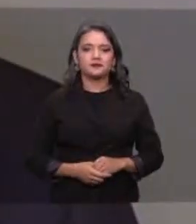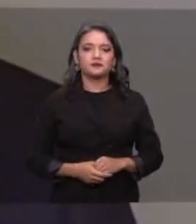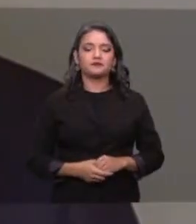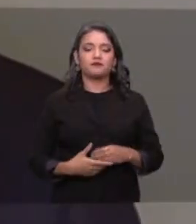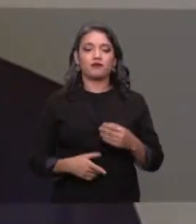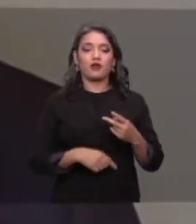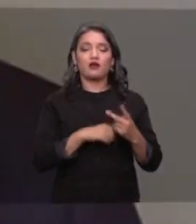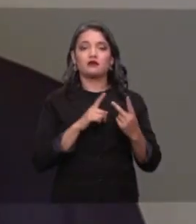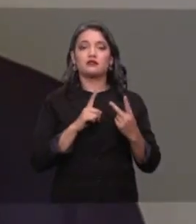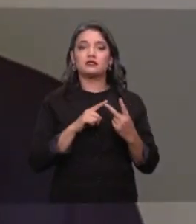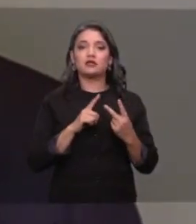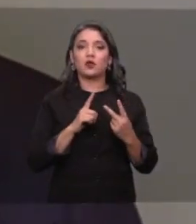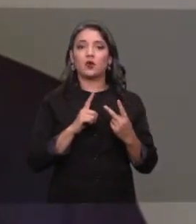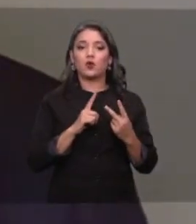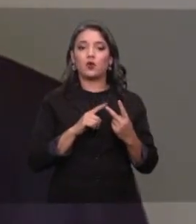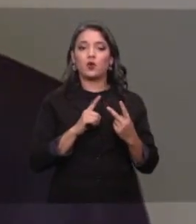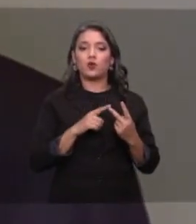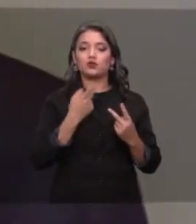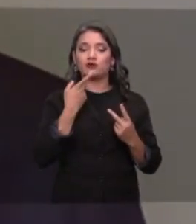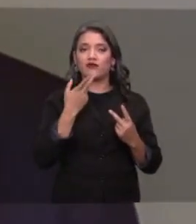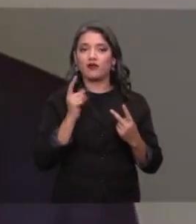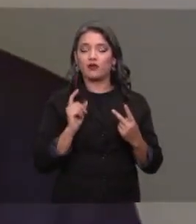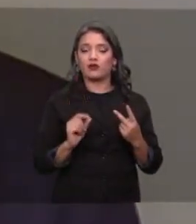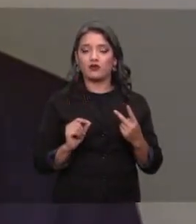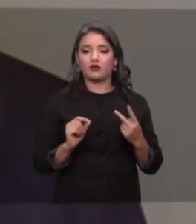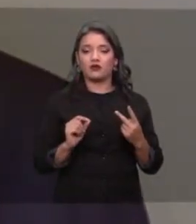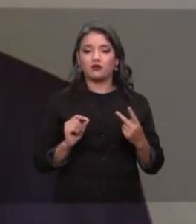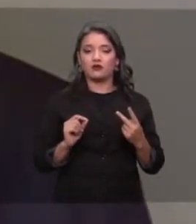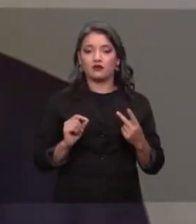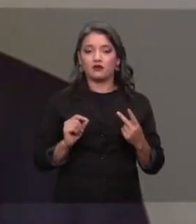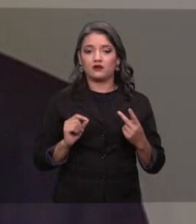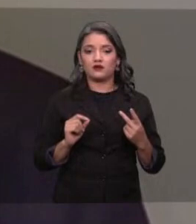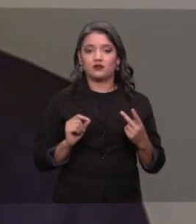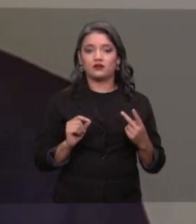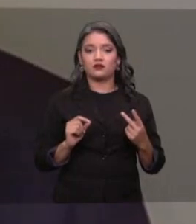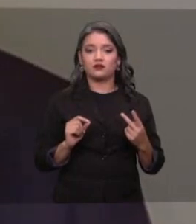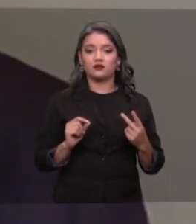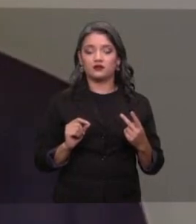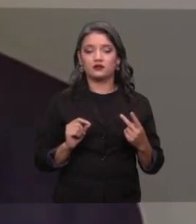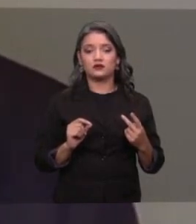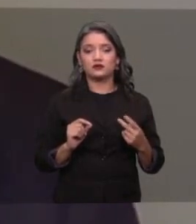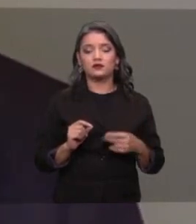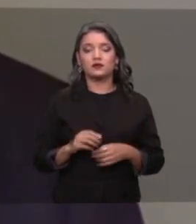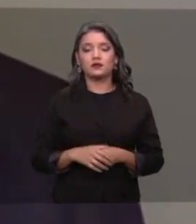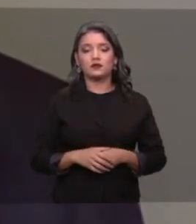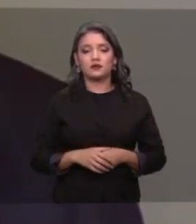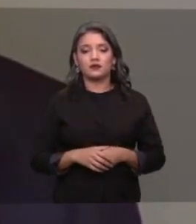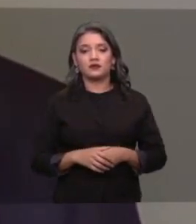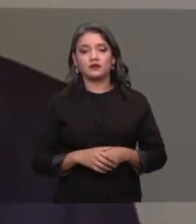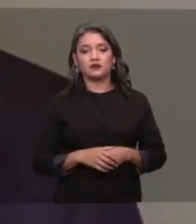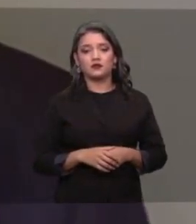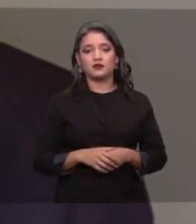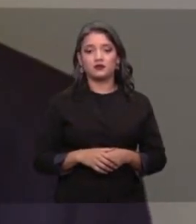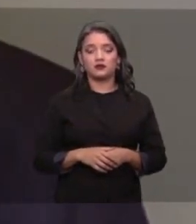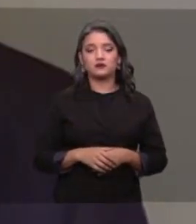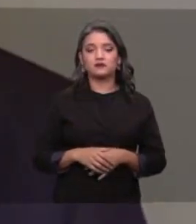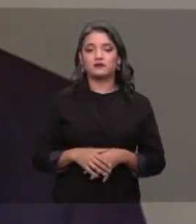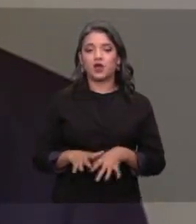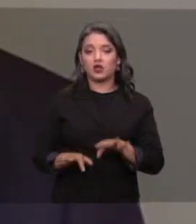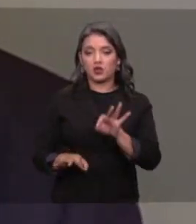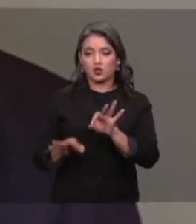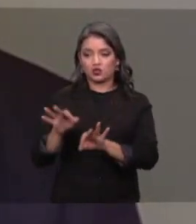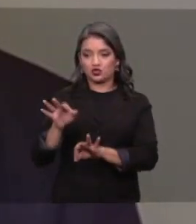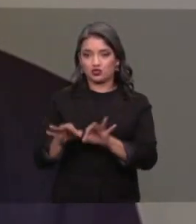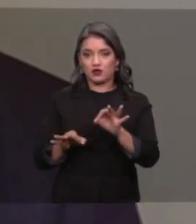Em segundo lugar, certamente não há nenhuma coincidência o julgamento